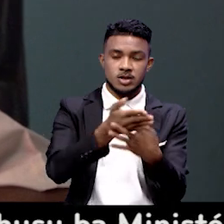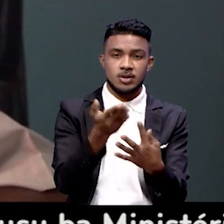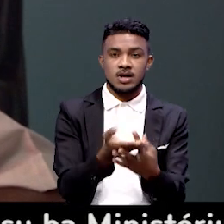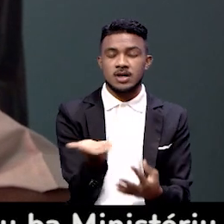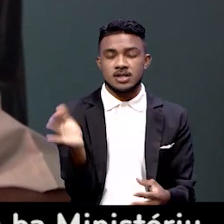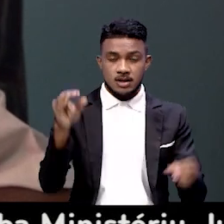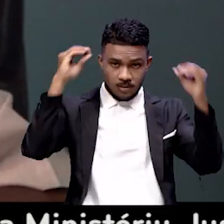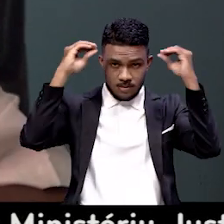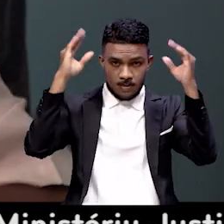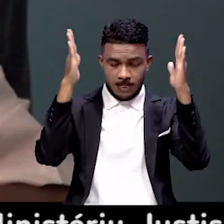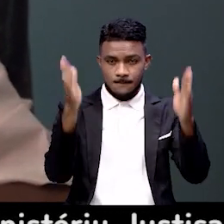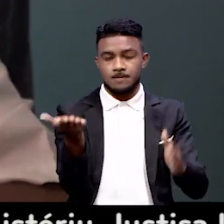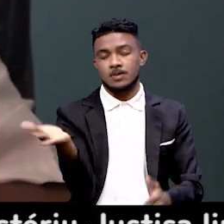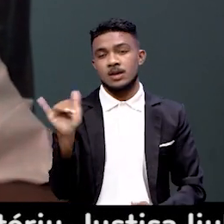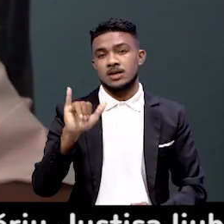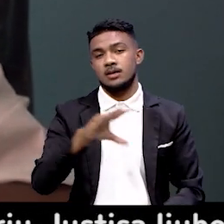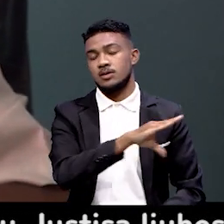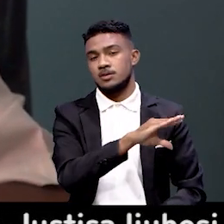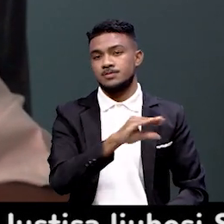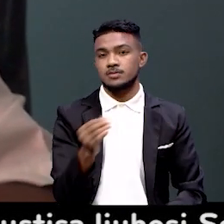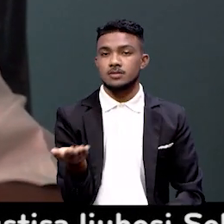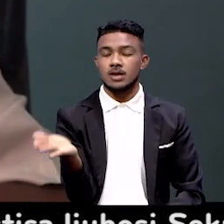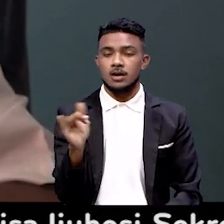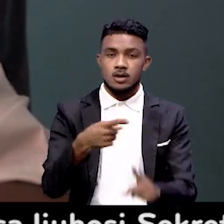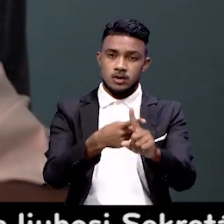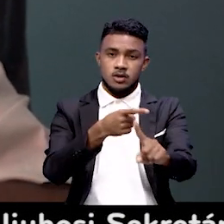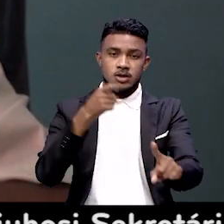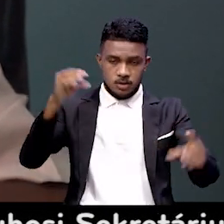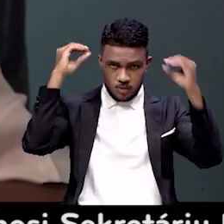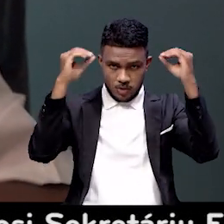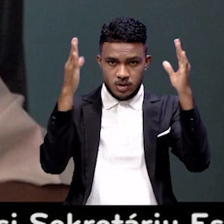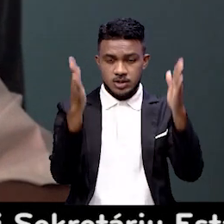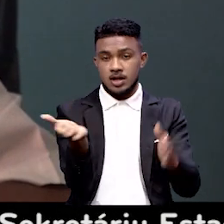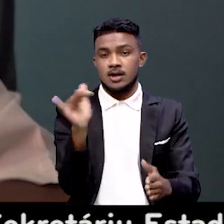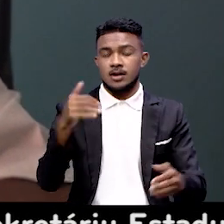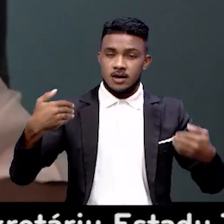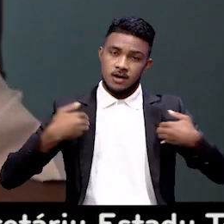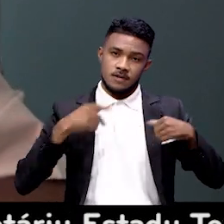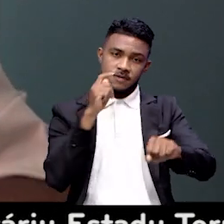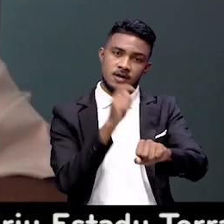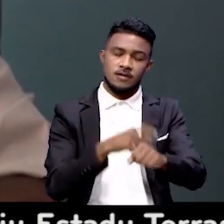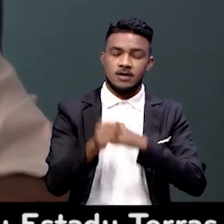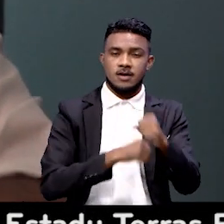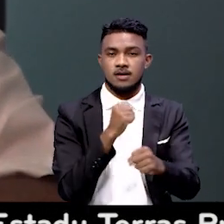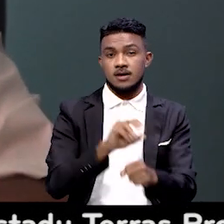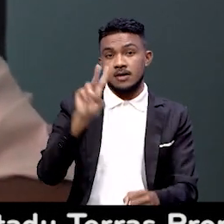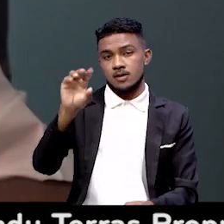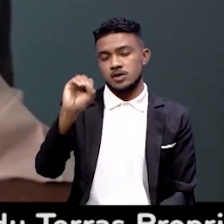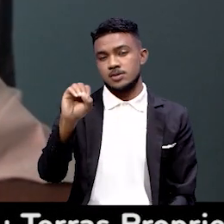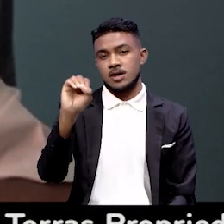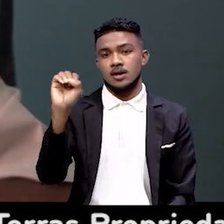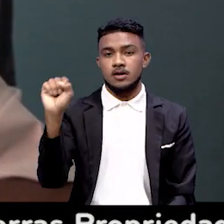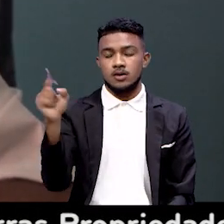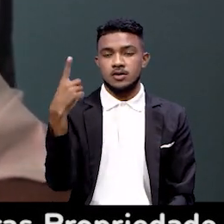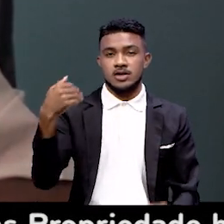senior. E husi profesor sir nebe maka iha momentu 2011 ne tama ba iha regime